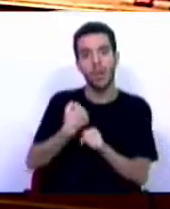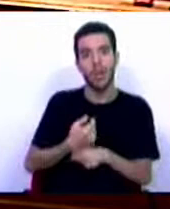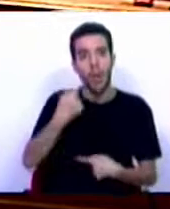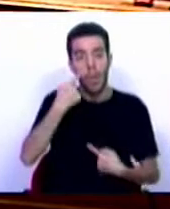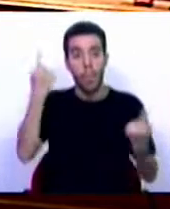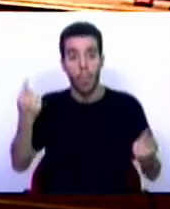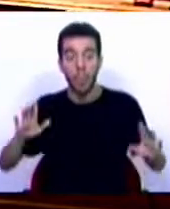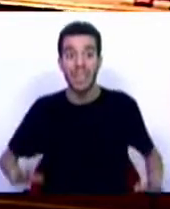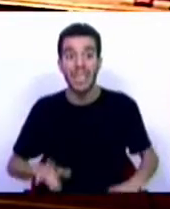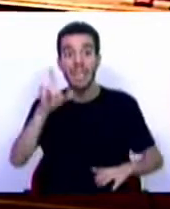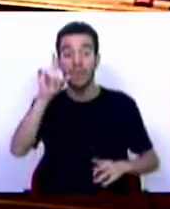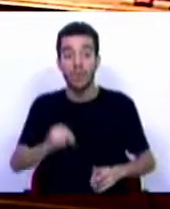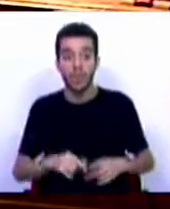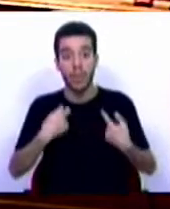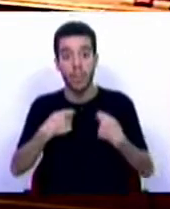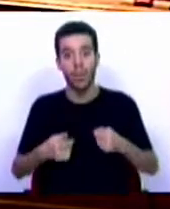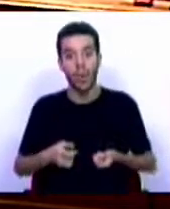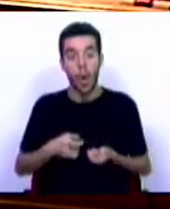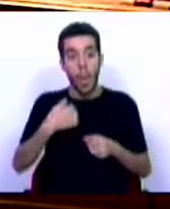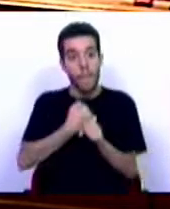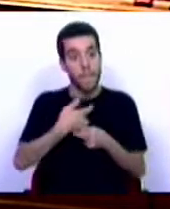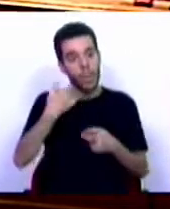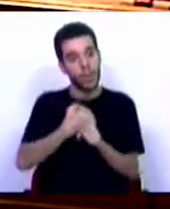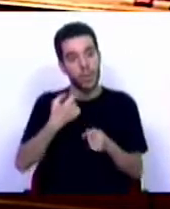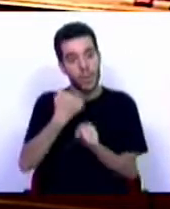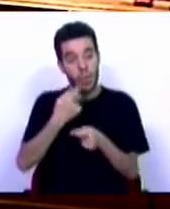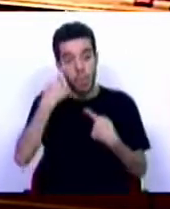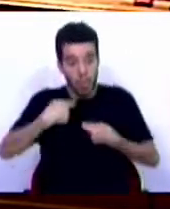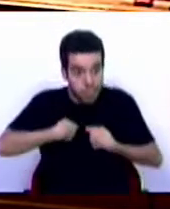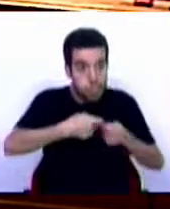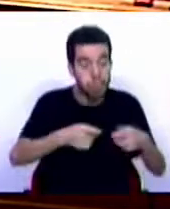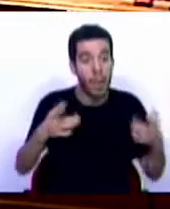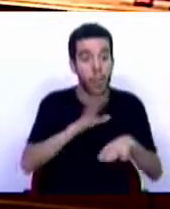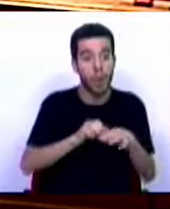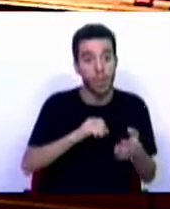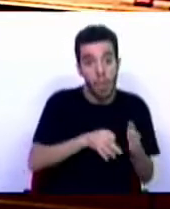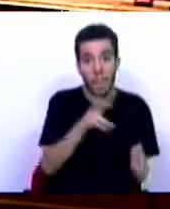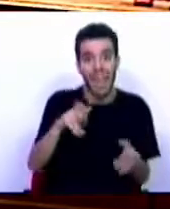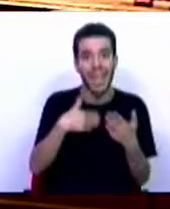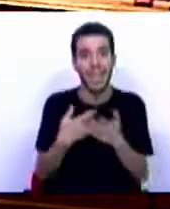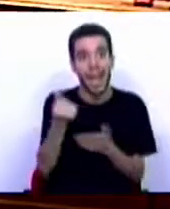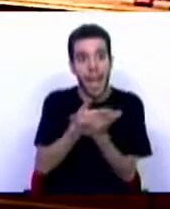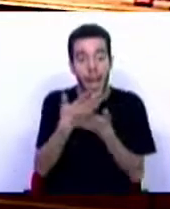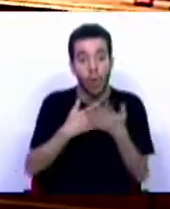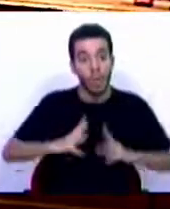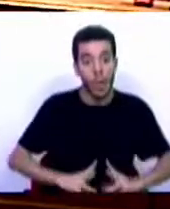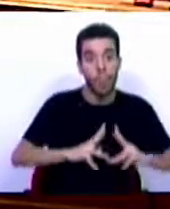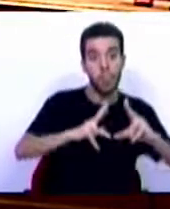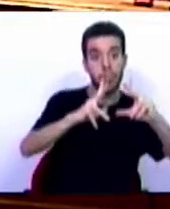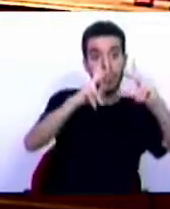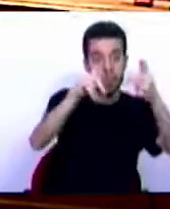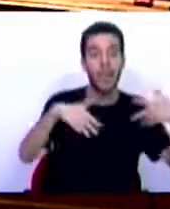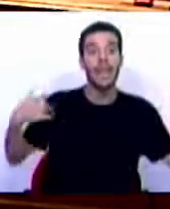investimento do setor público através do PRR são essenciais para alavancar a economia no seu conjunto